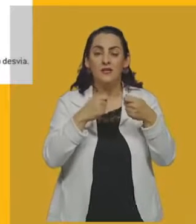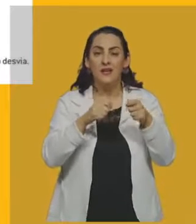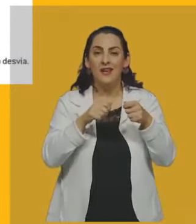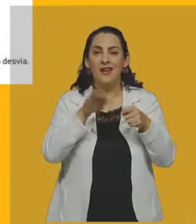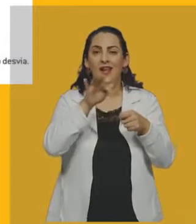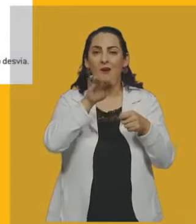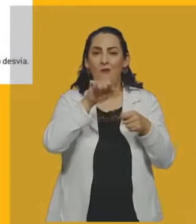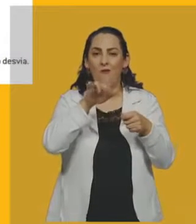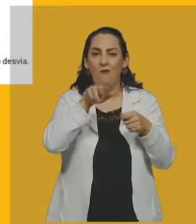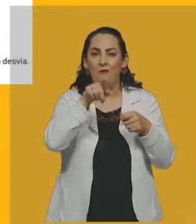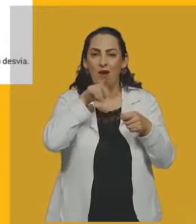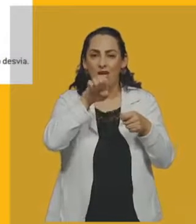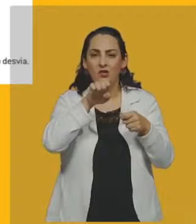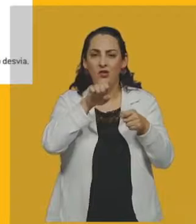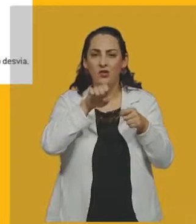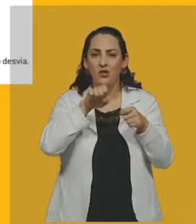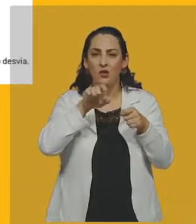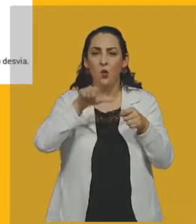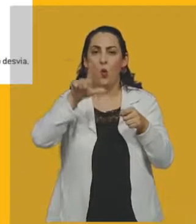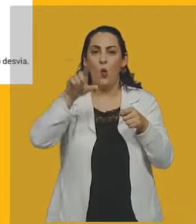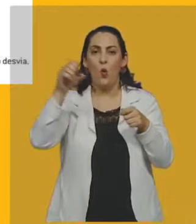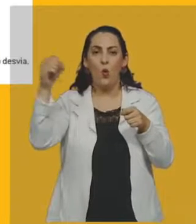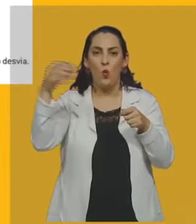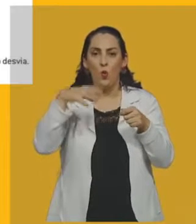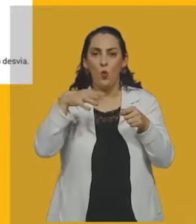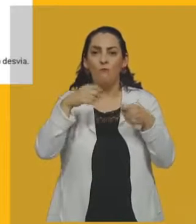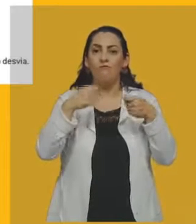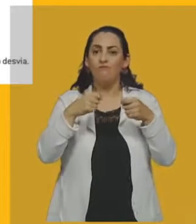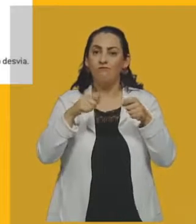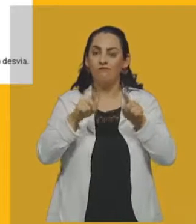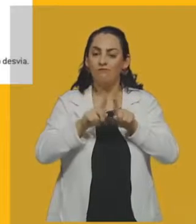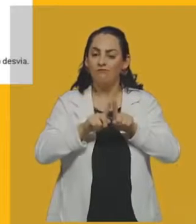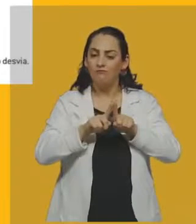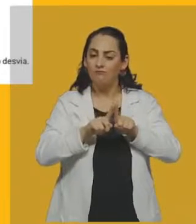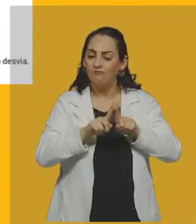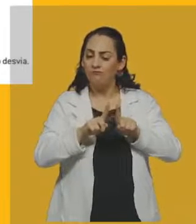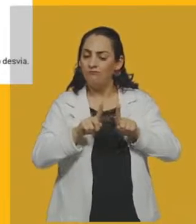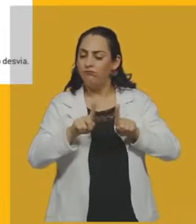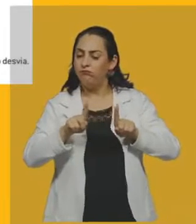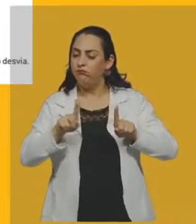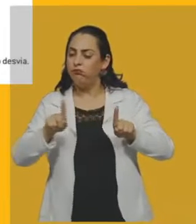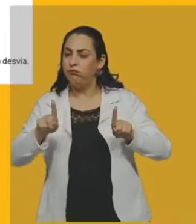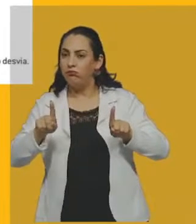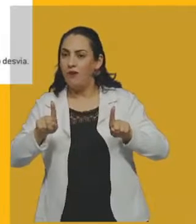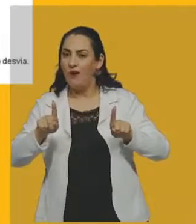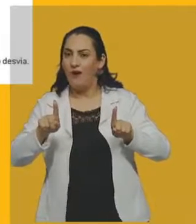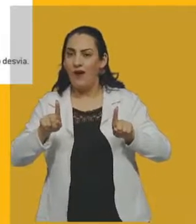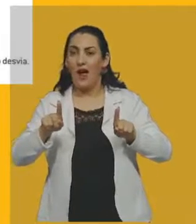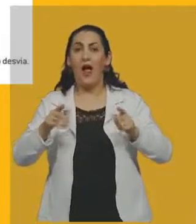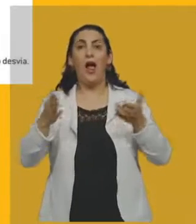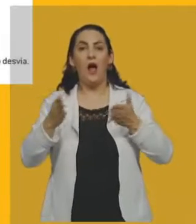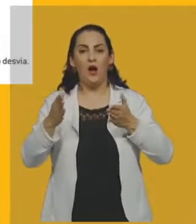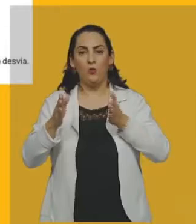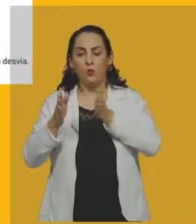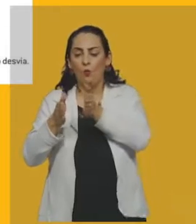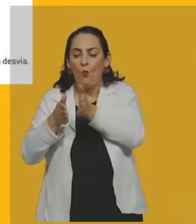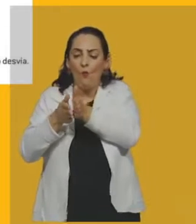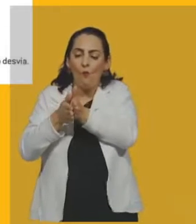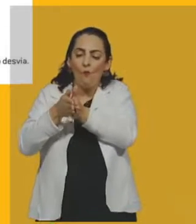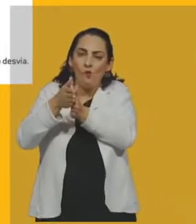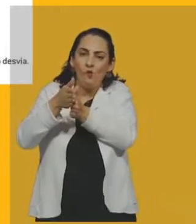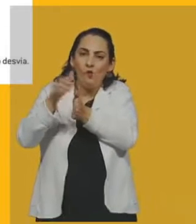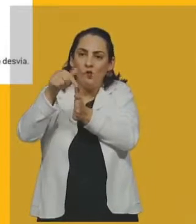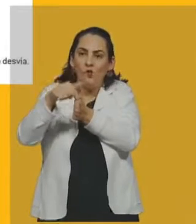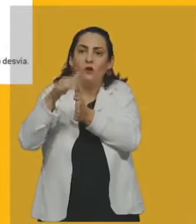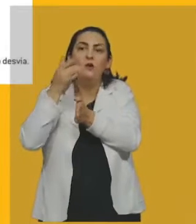forma linear. O anteparo de ouro, que foi com uma lâmina muito fina, onde eles acreditavam que tinha ali em